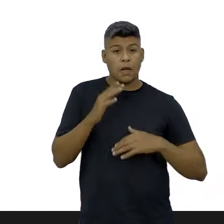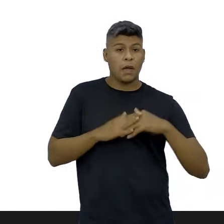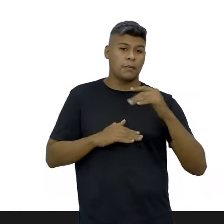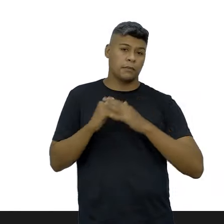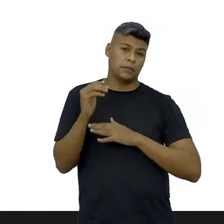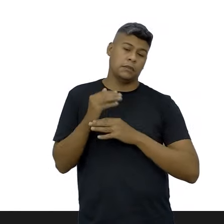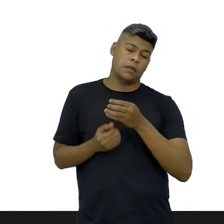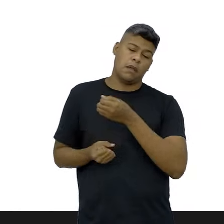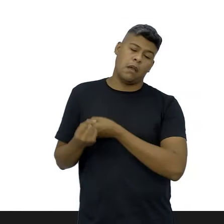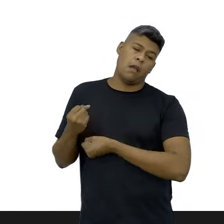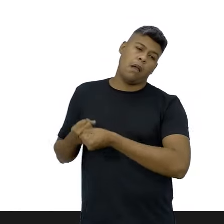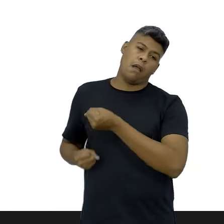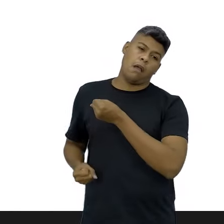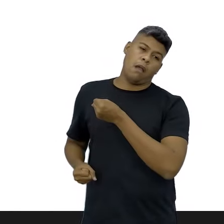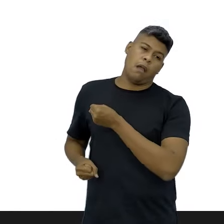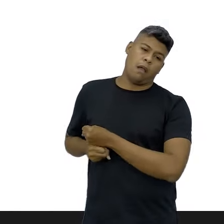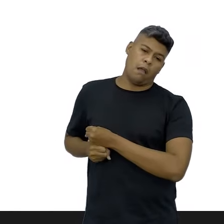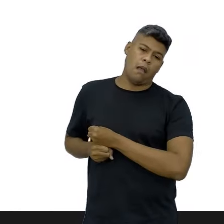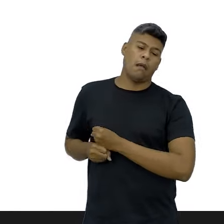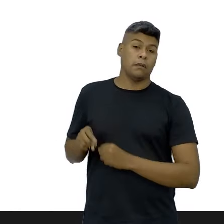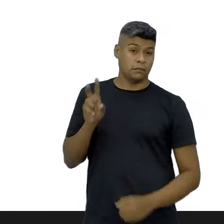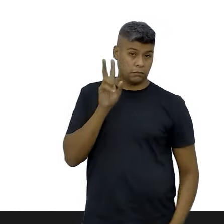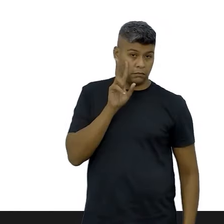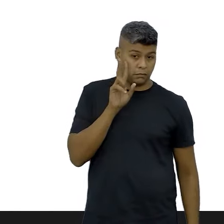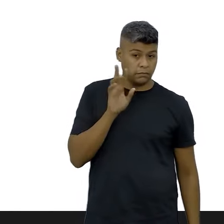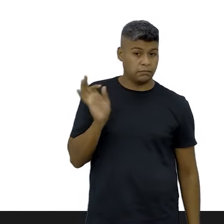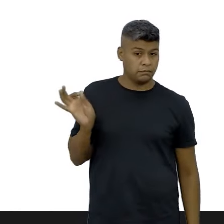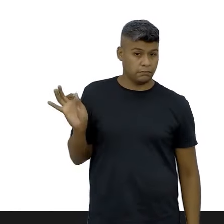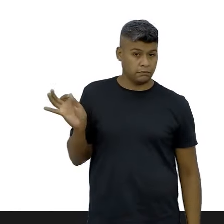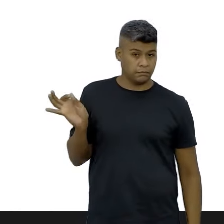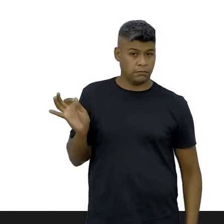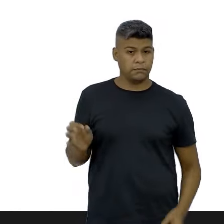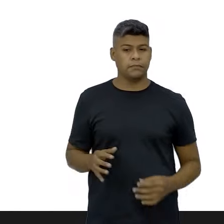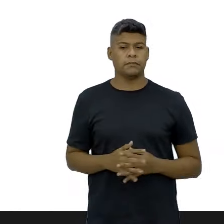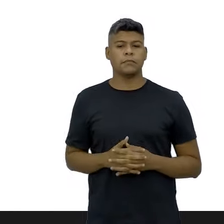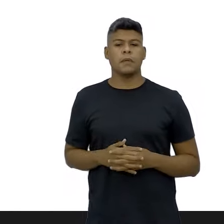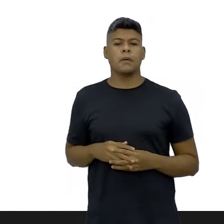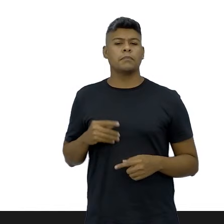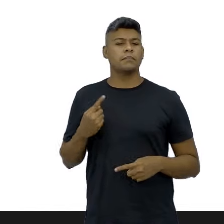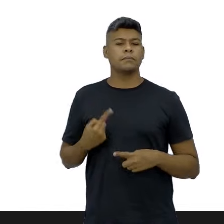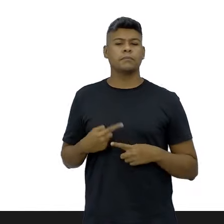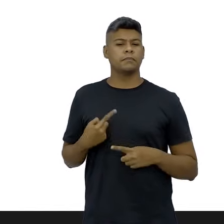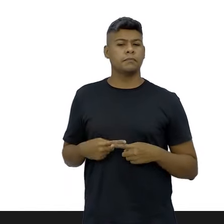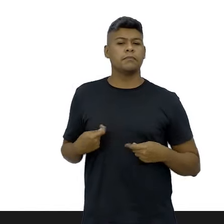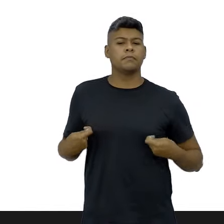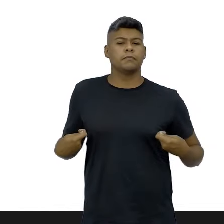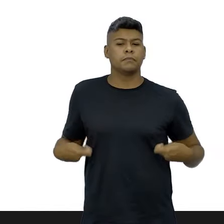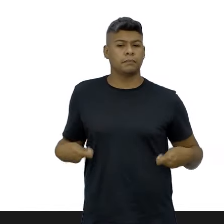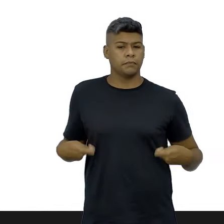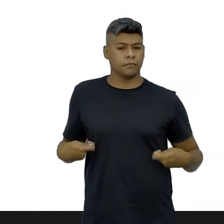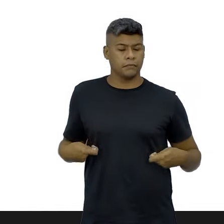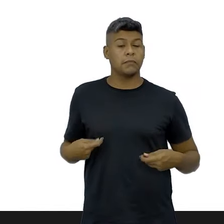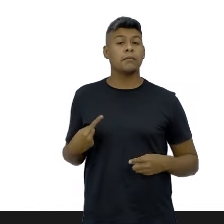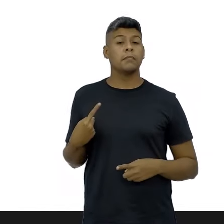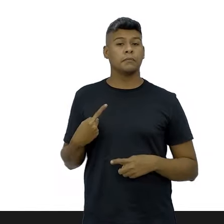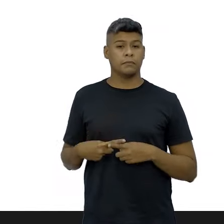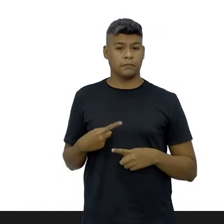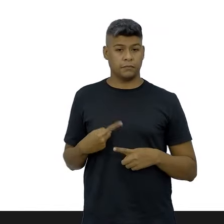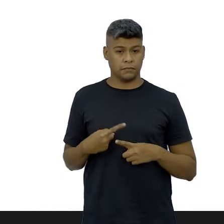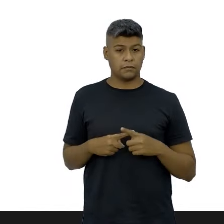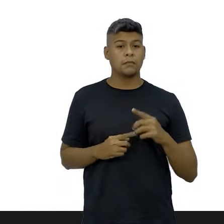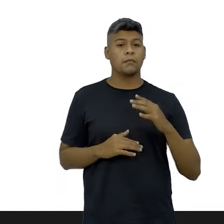anos anteriores. Vocês se lembram disso, E por que isso é necessário, Por um lado, porque